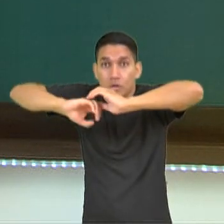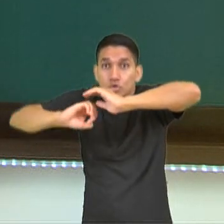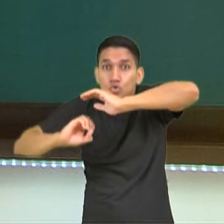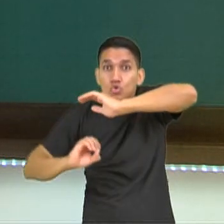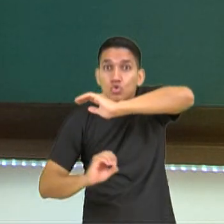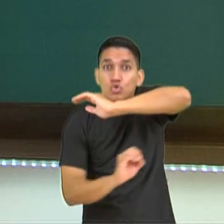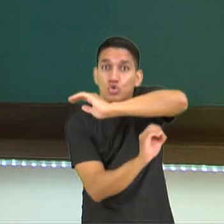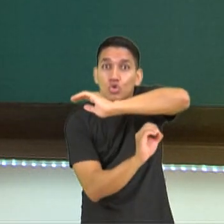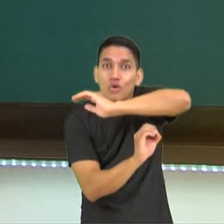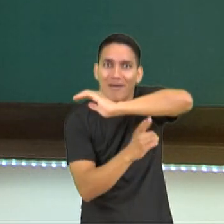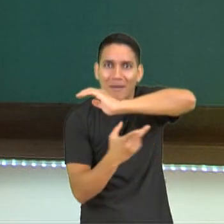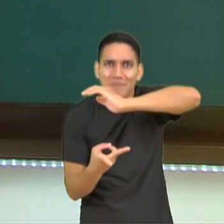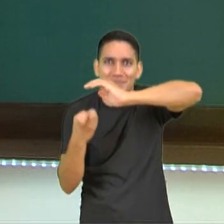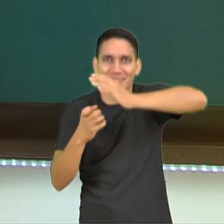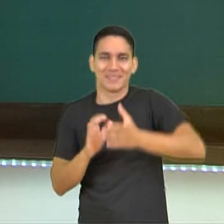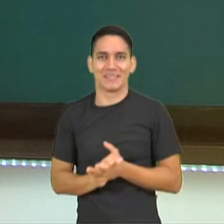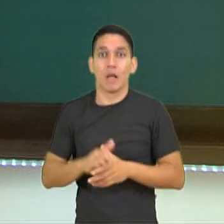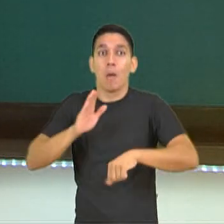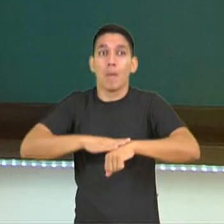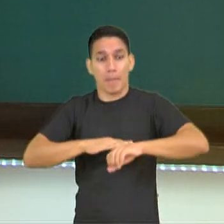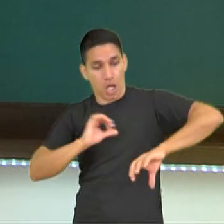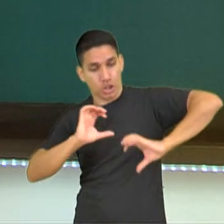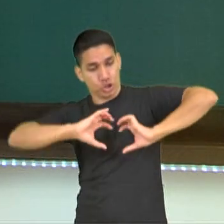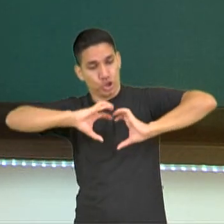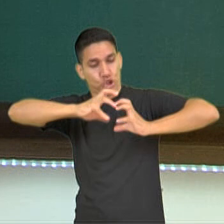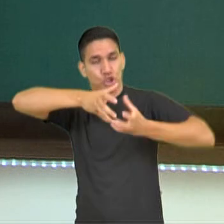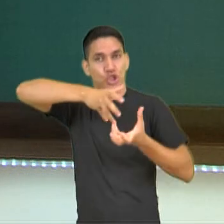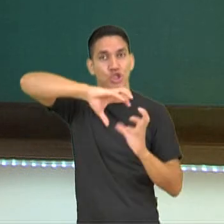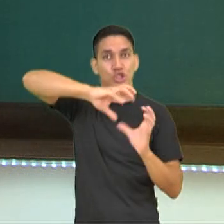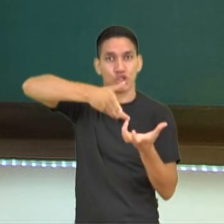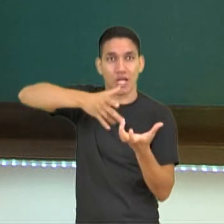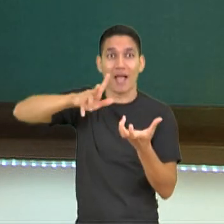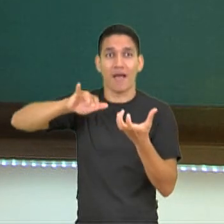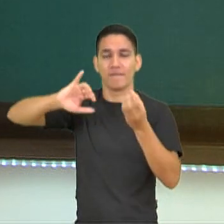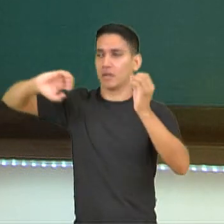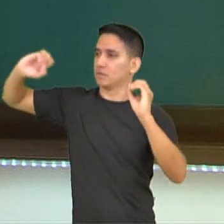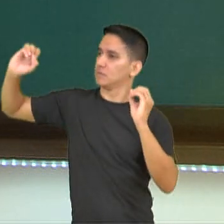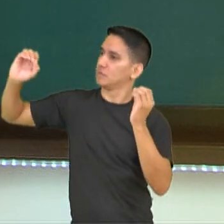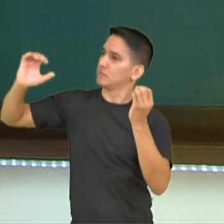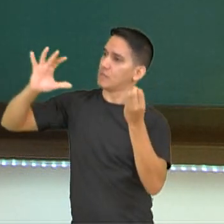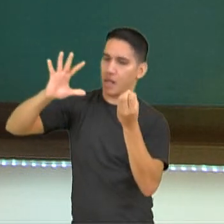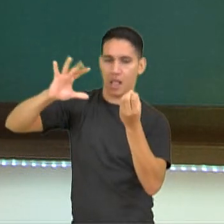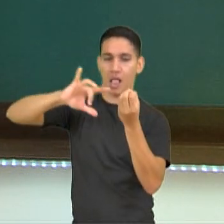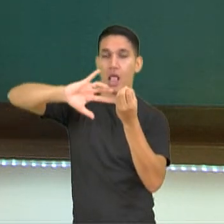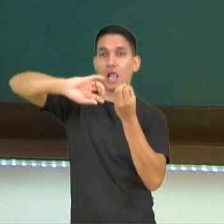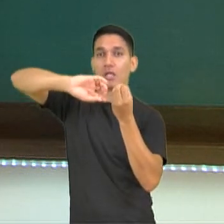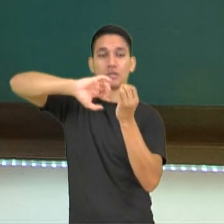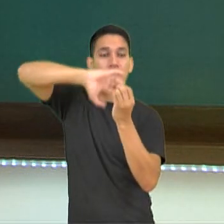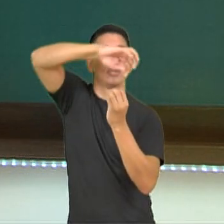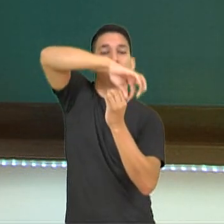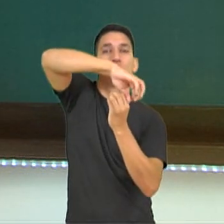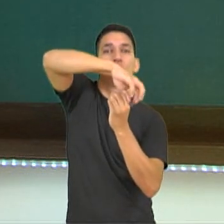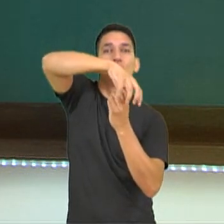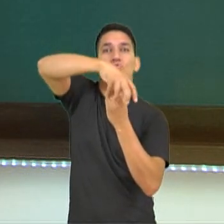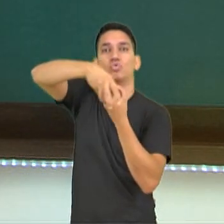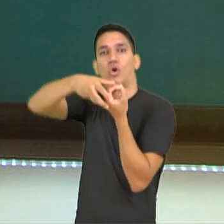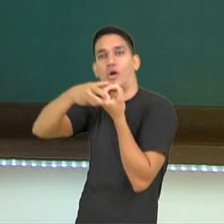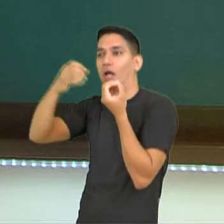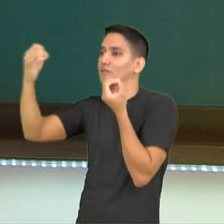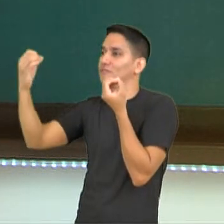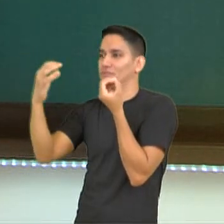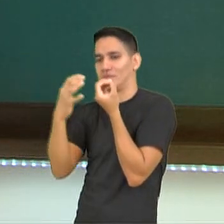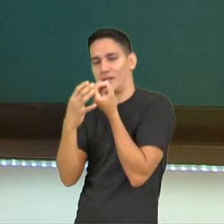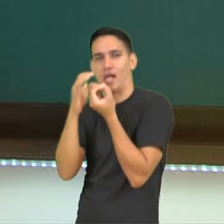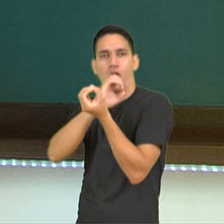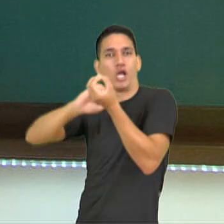a Terra for girando aqui, onde está noite vai ficar dia e onde está dia vai ficar noite. Graças